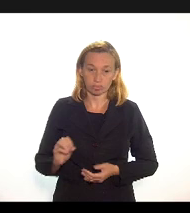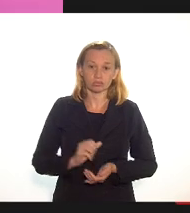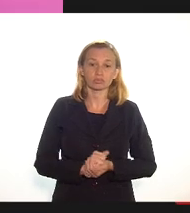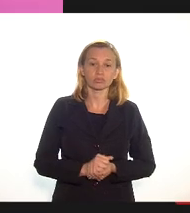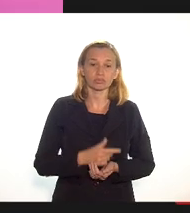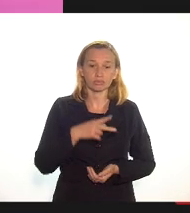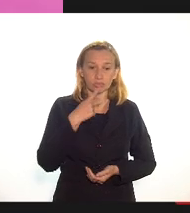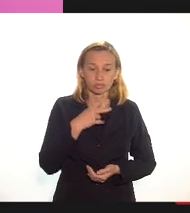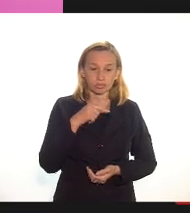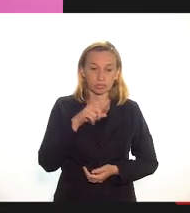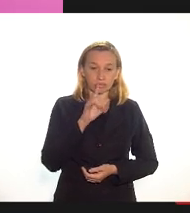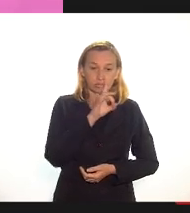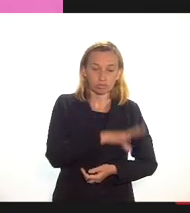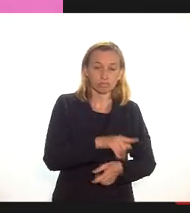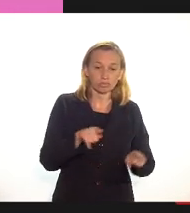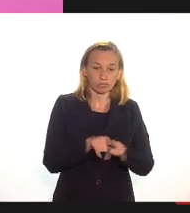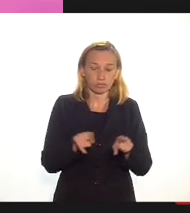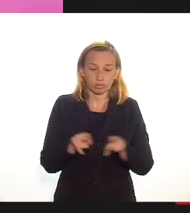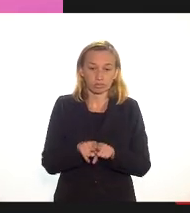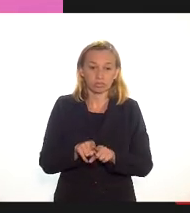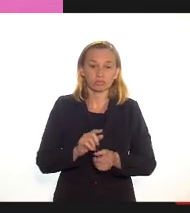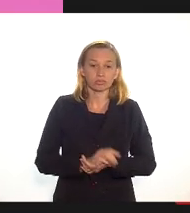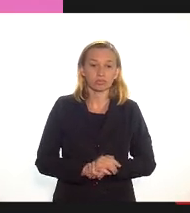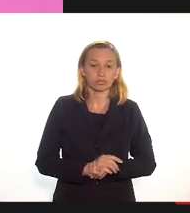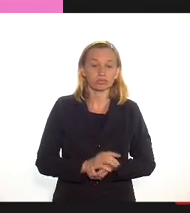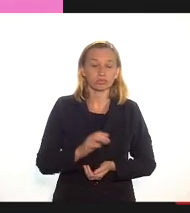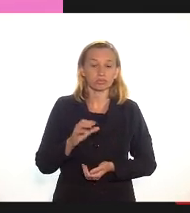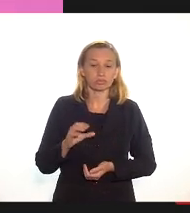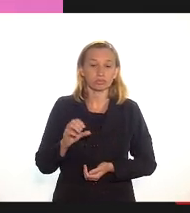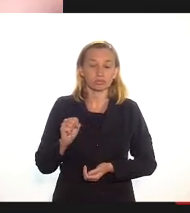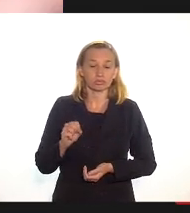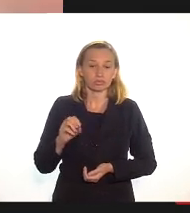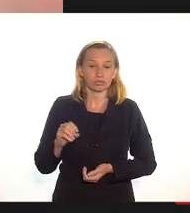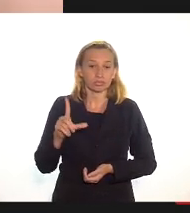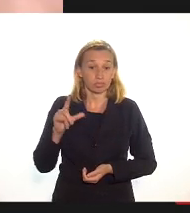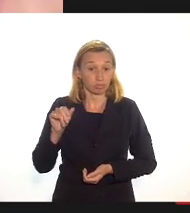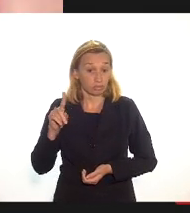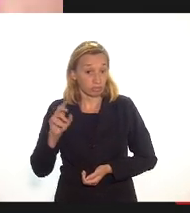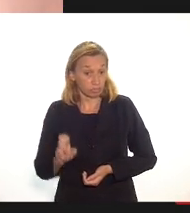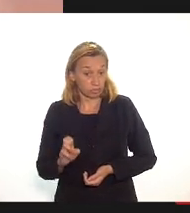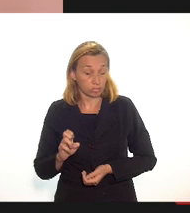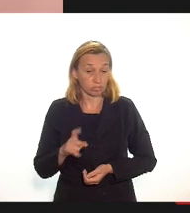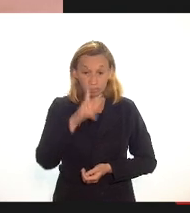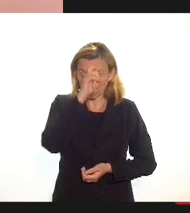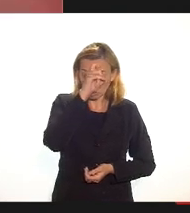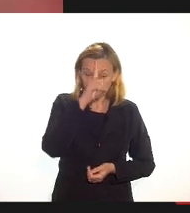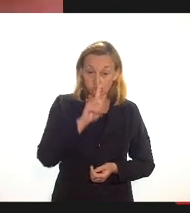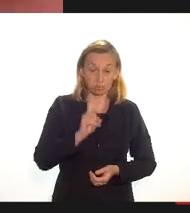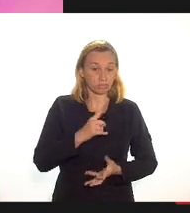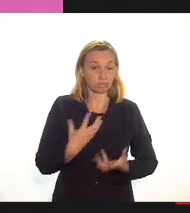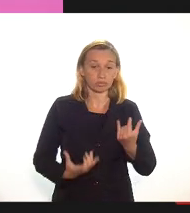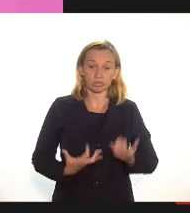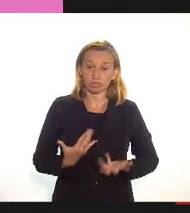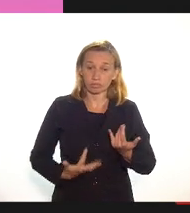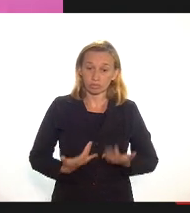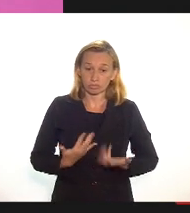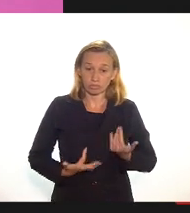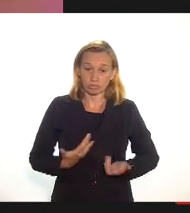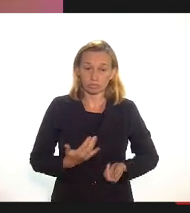foi trazido aqui por último também pela Solange, o hospital não pegou fogo, vou dar